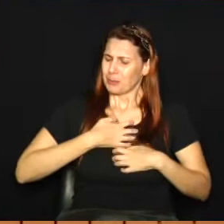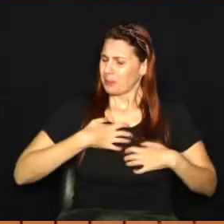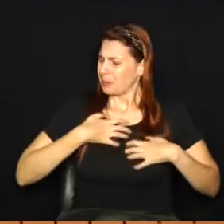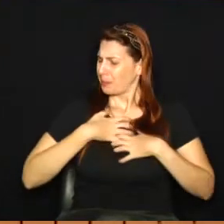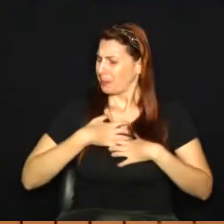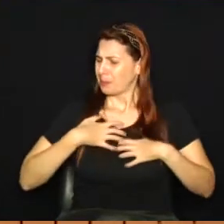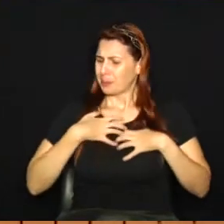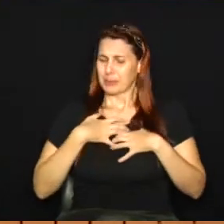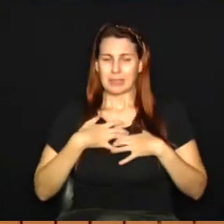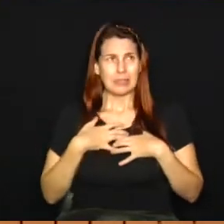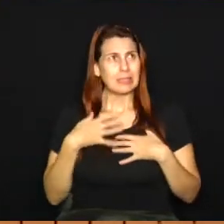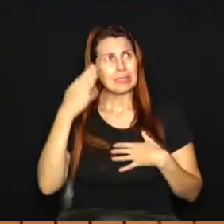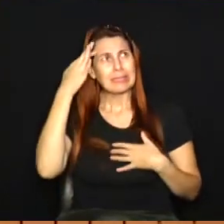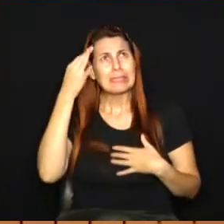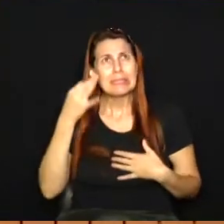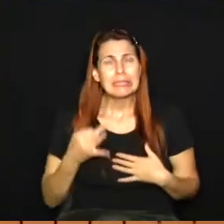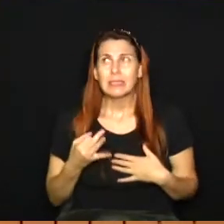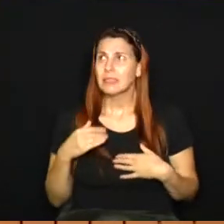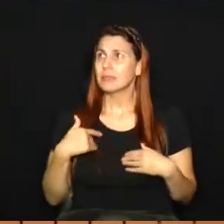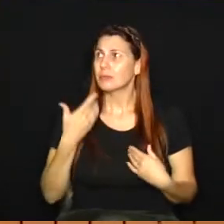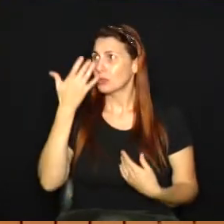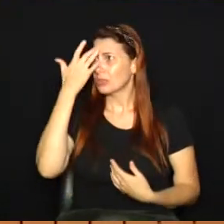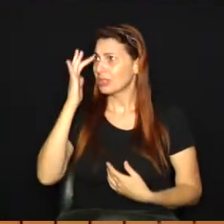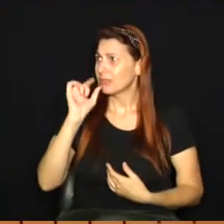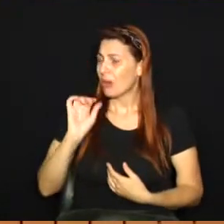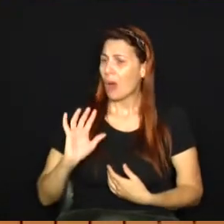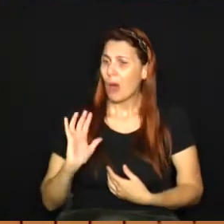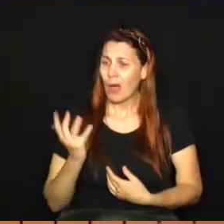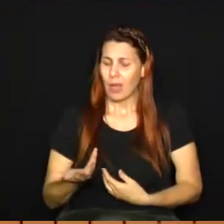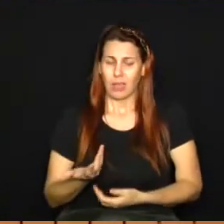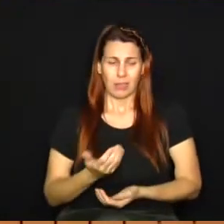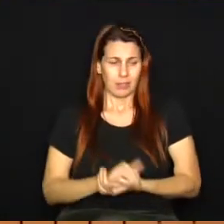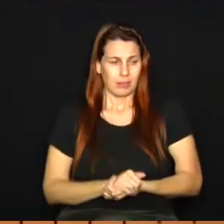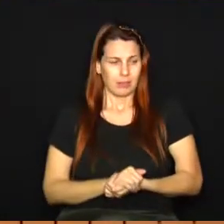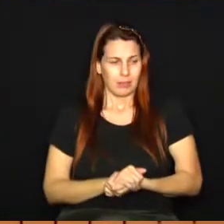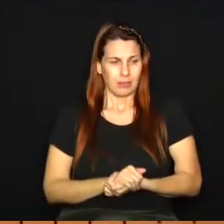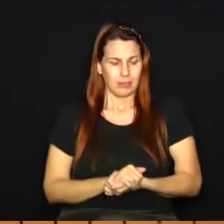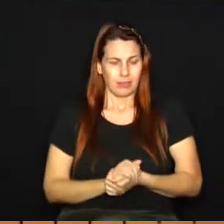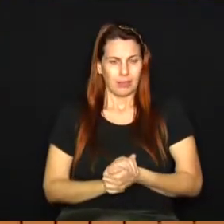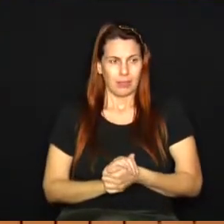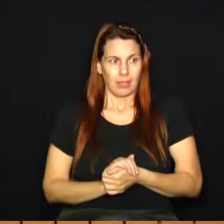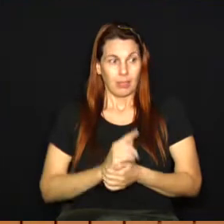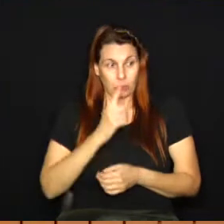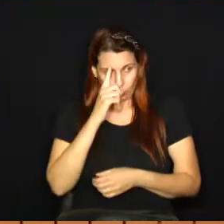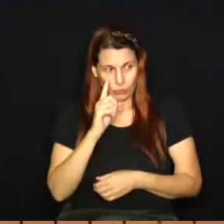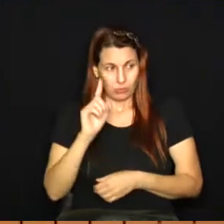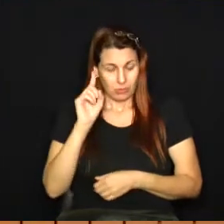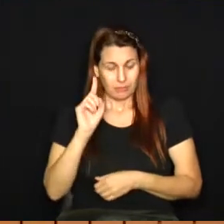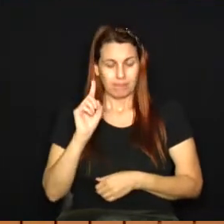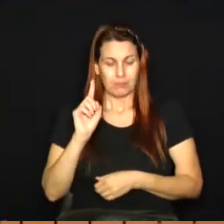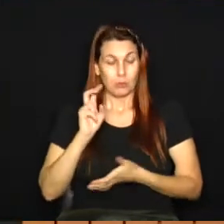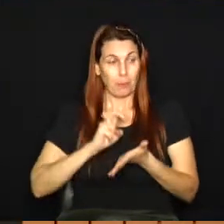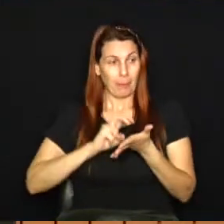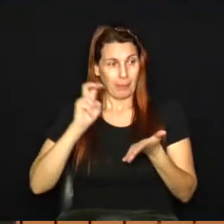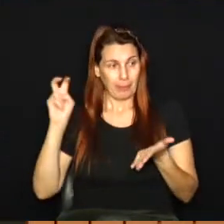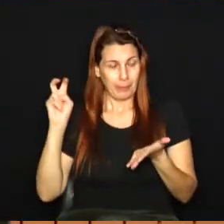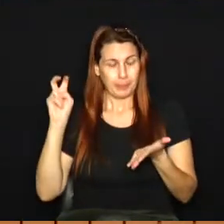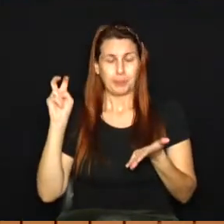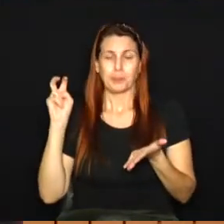assim, não sei, né? O que vai ser? Aí naquele dia, de manhã,